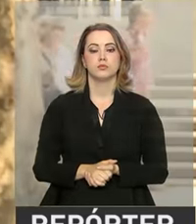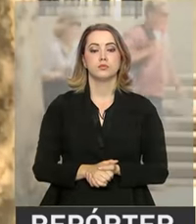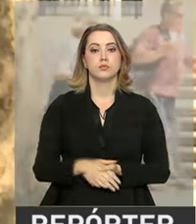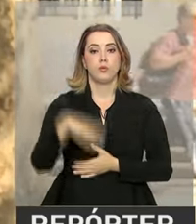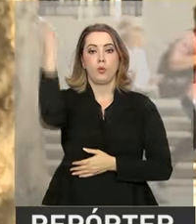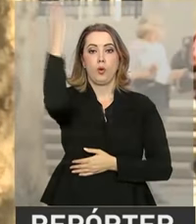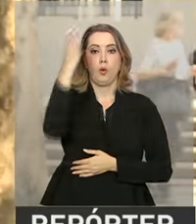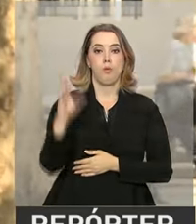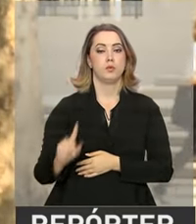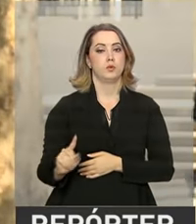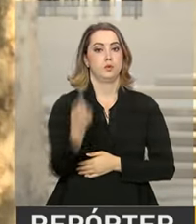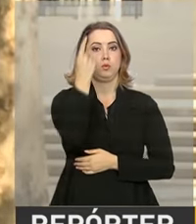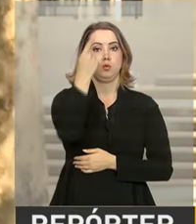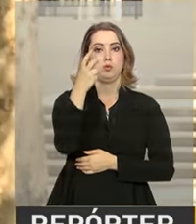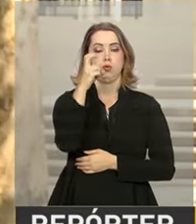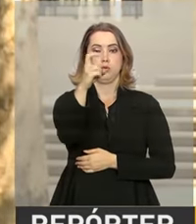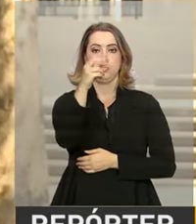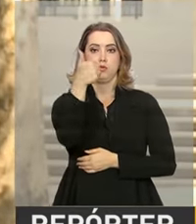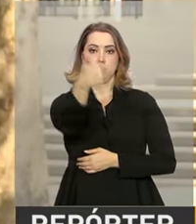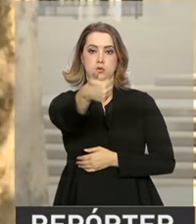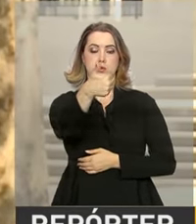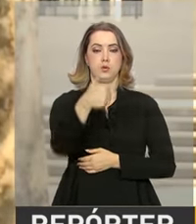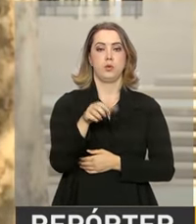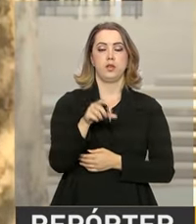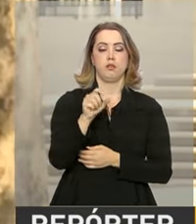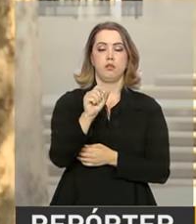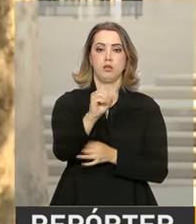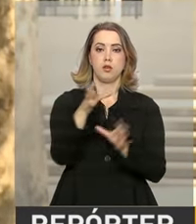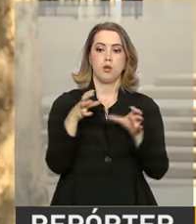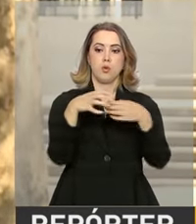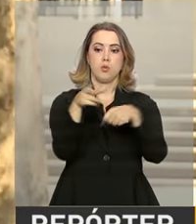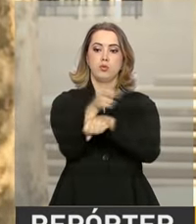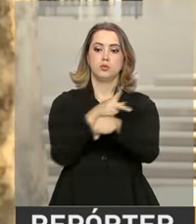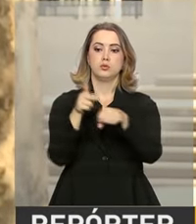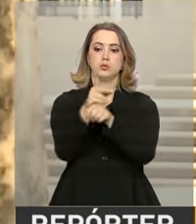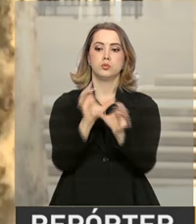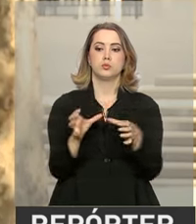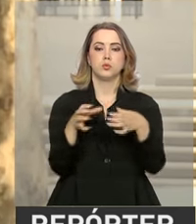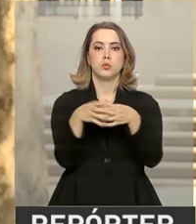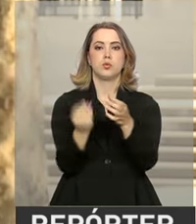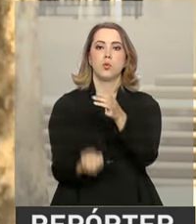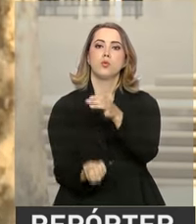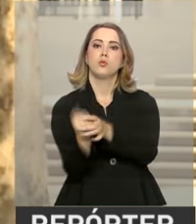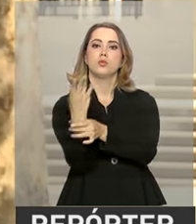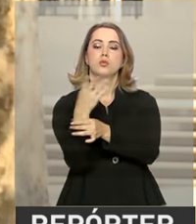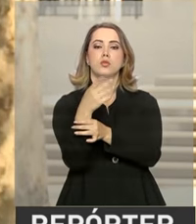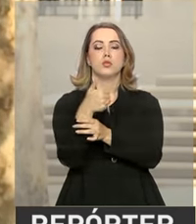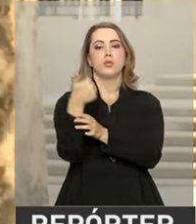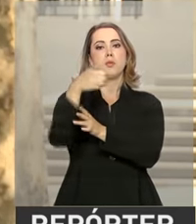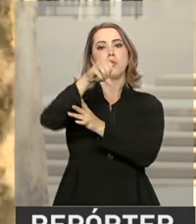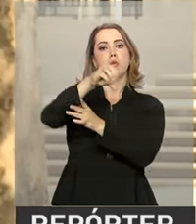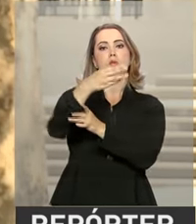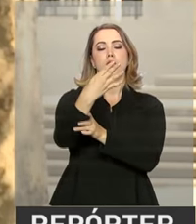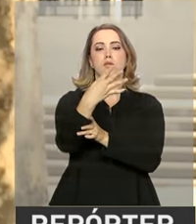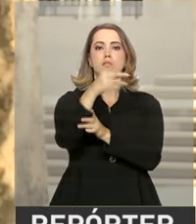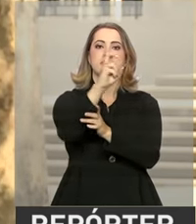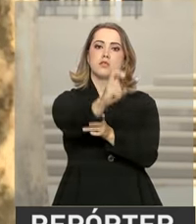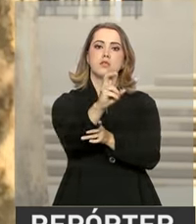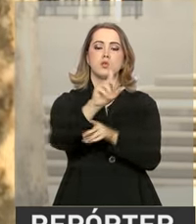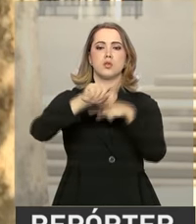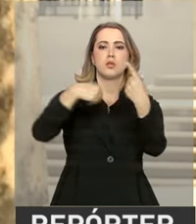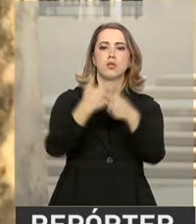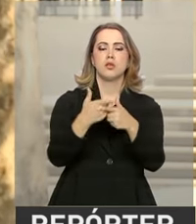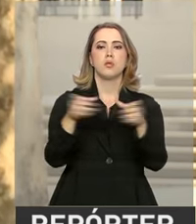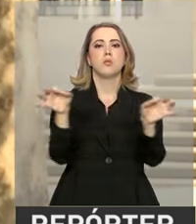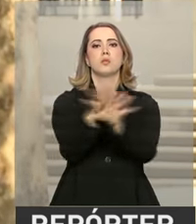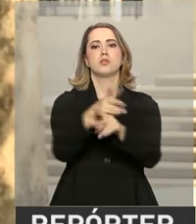O Brasil é um dos 51 membros fundadores da Organização das Nações Unidas em 1945, logo depois do fim da